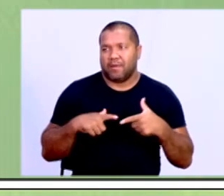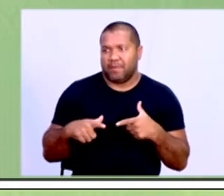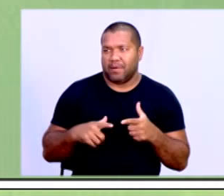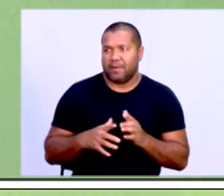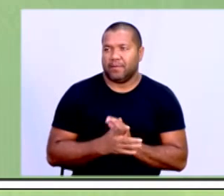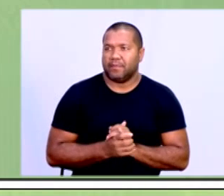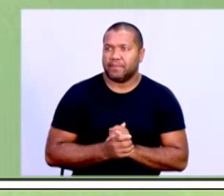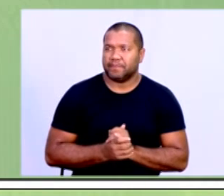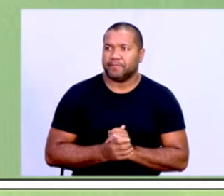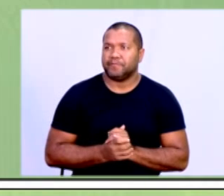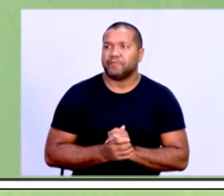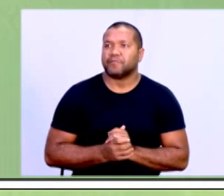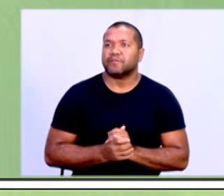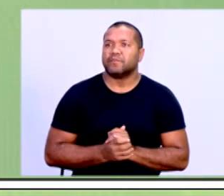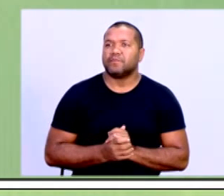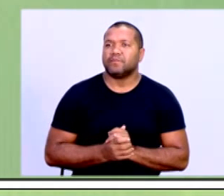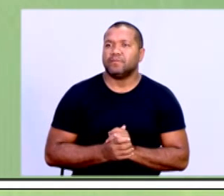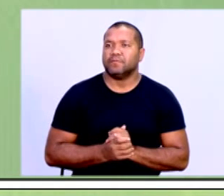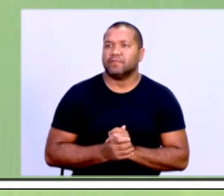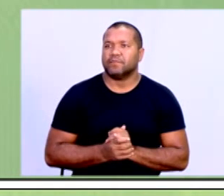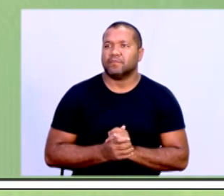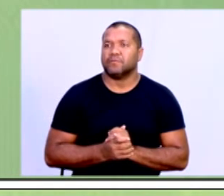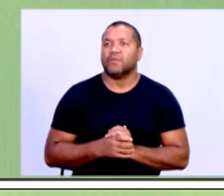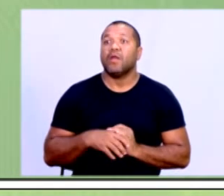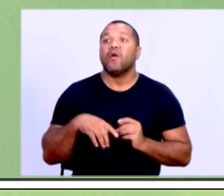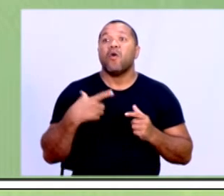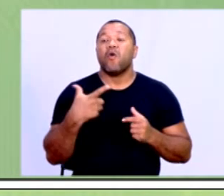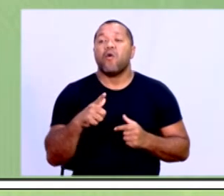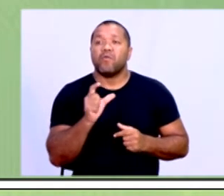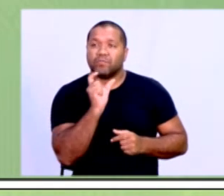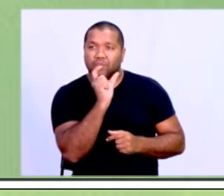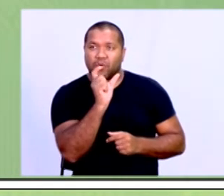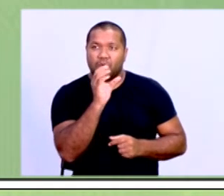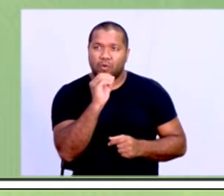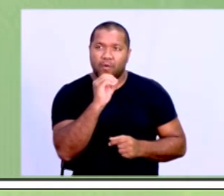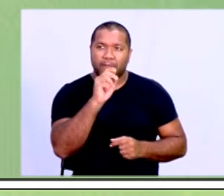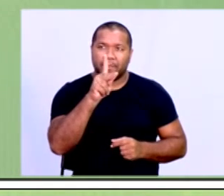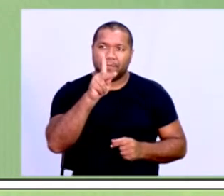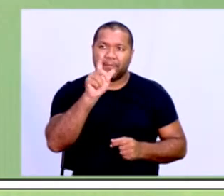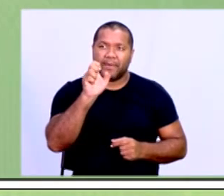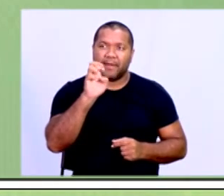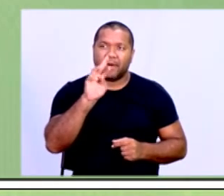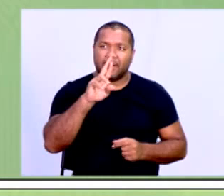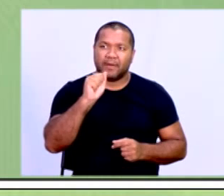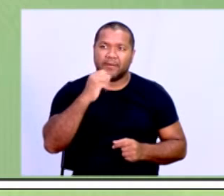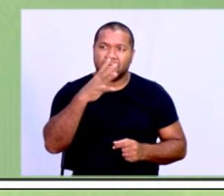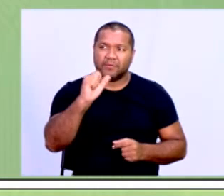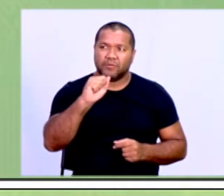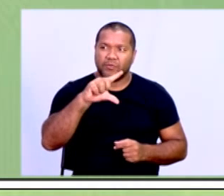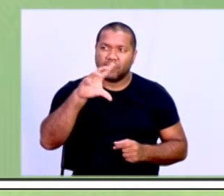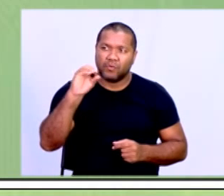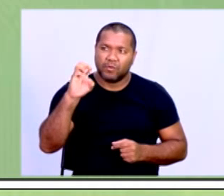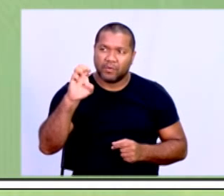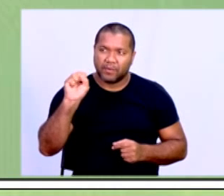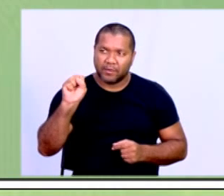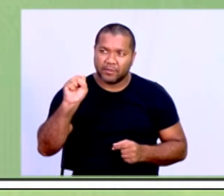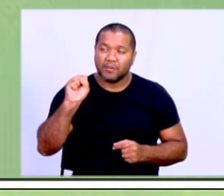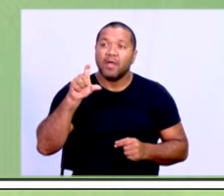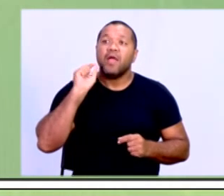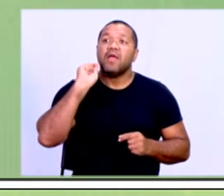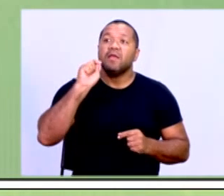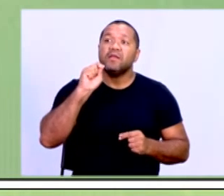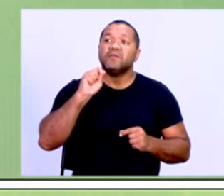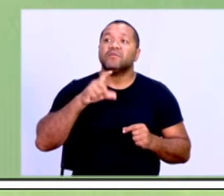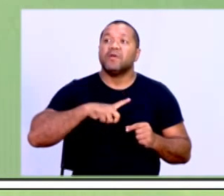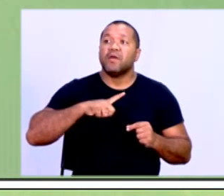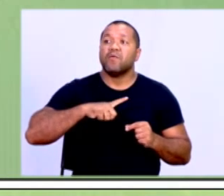alterações. O próximo componente da orientada a objetos são as operações. É uma função